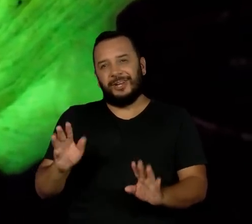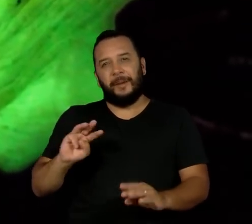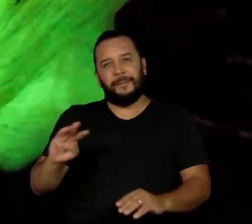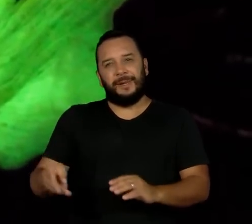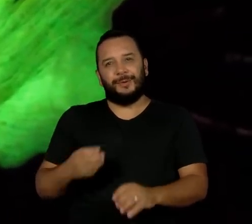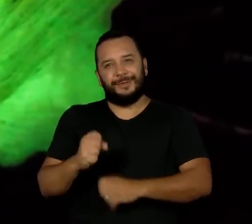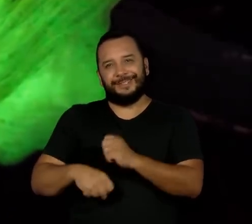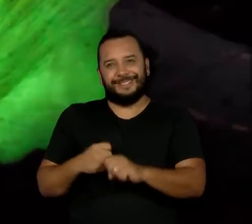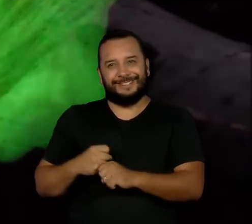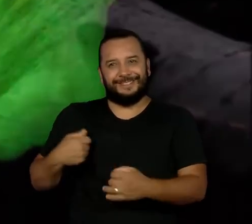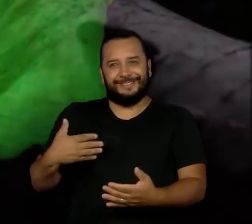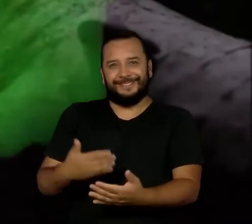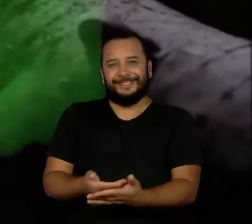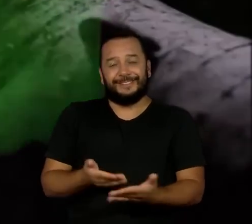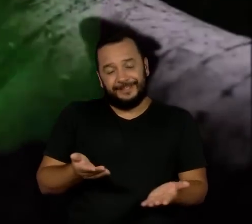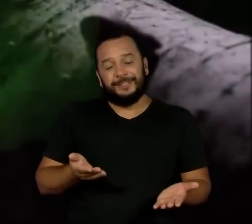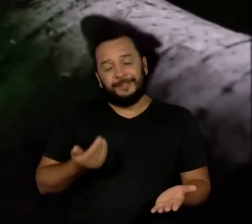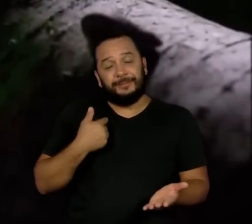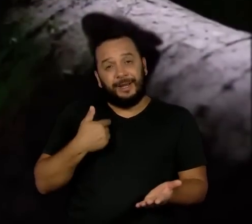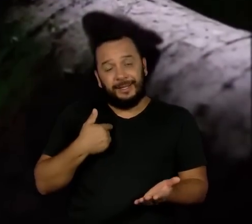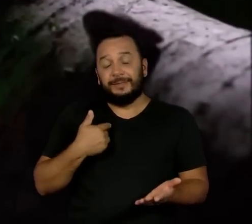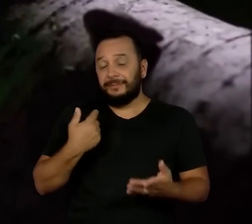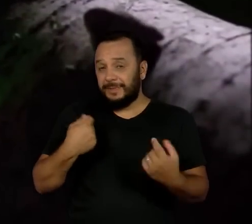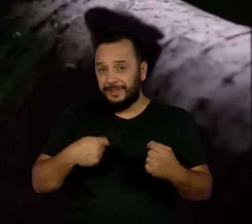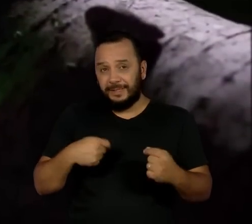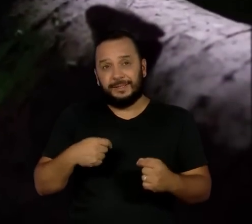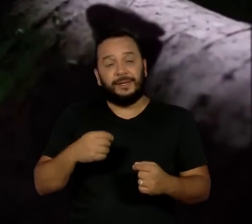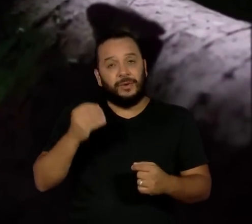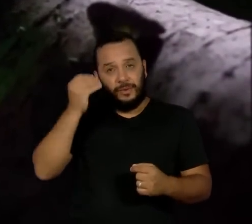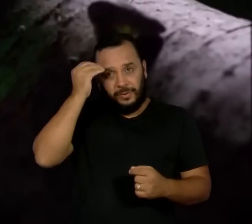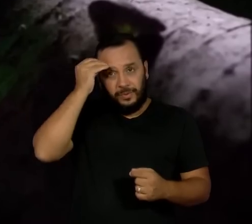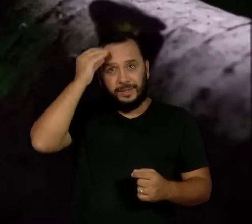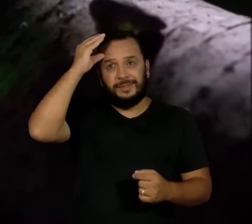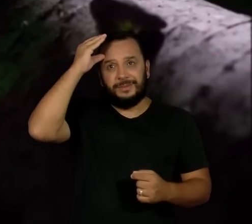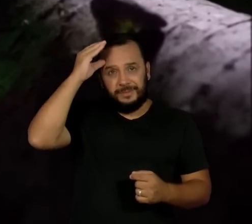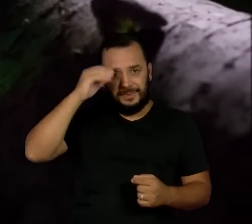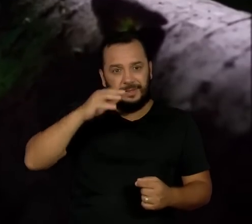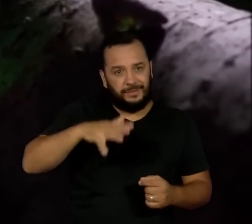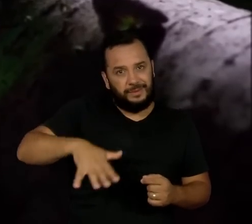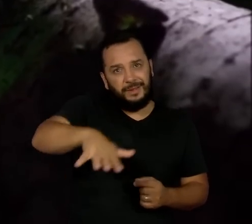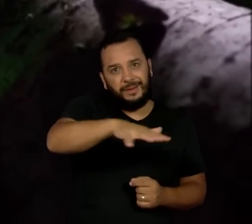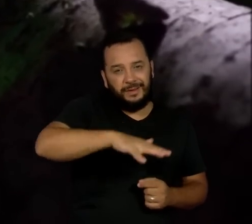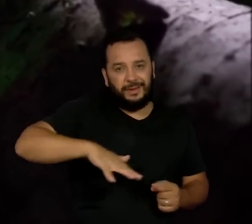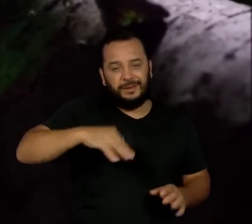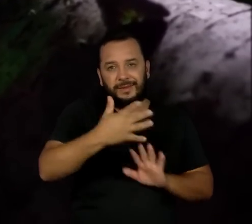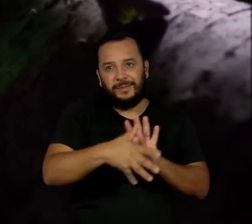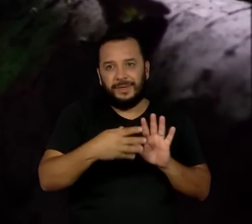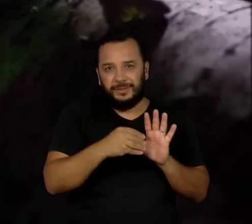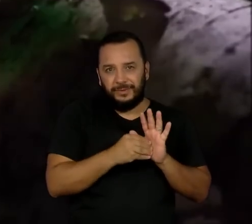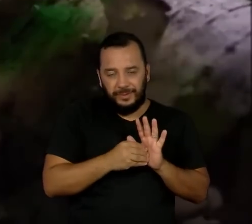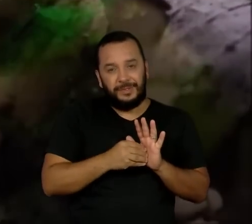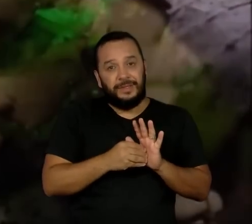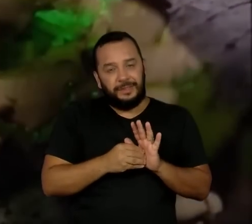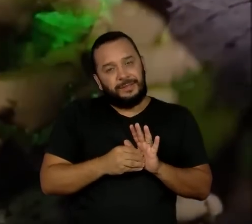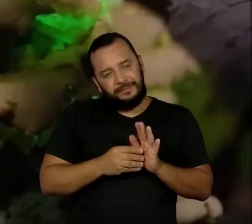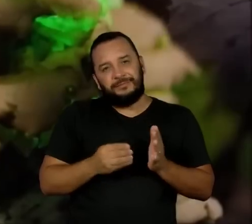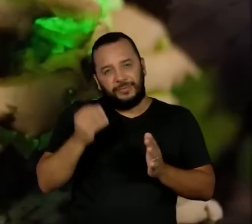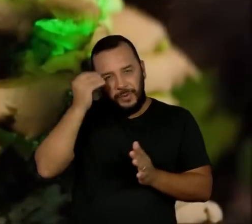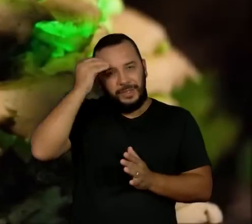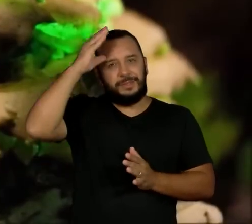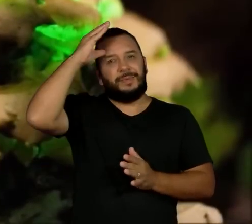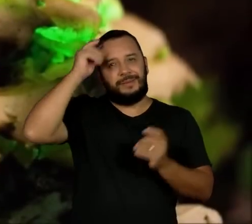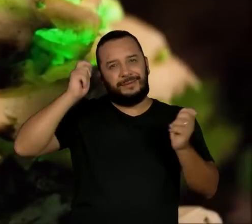da biodiversidade da Amazônia é das ferramentas que a gente tem para tentar protegê-la.